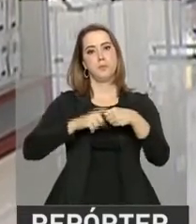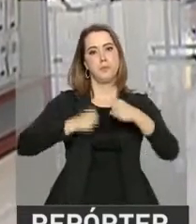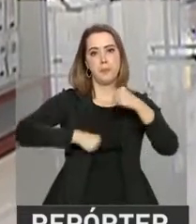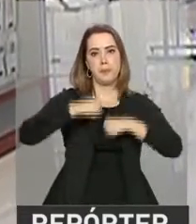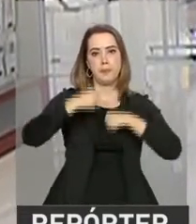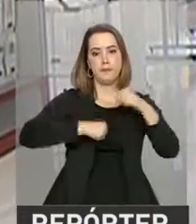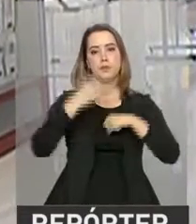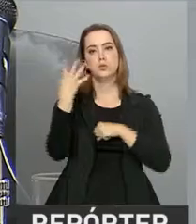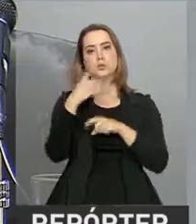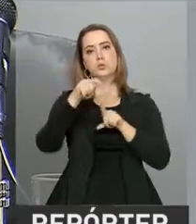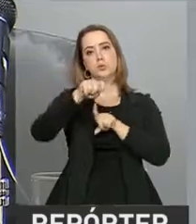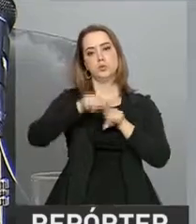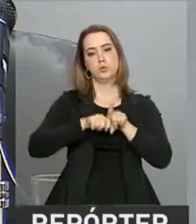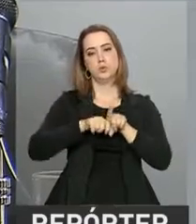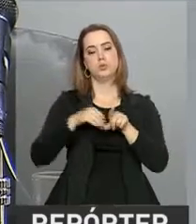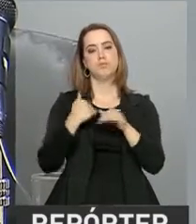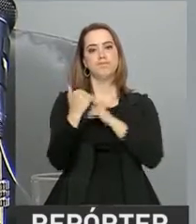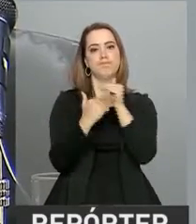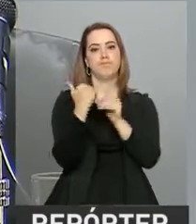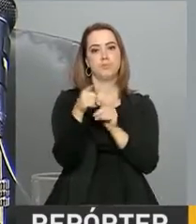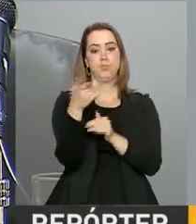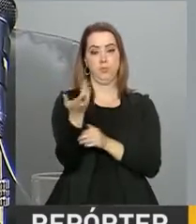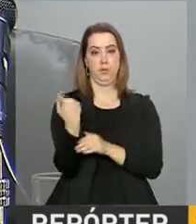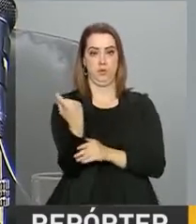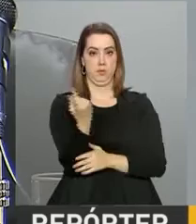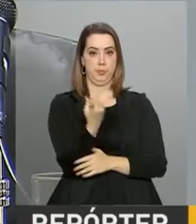últimos 4 meses. Nós temos também